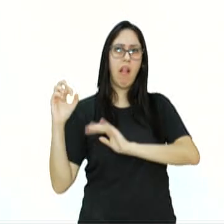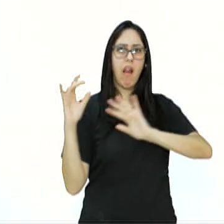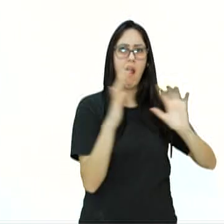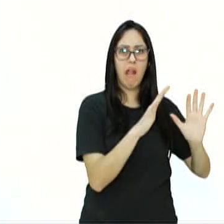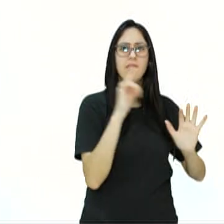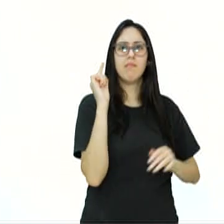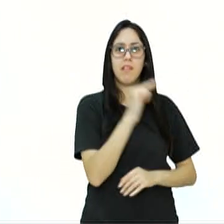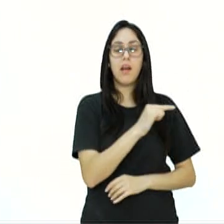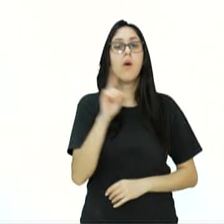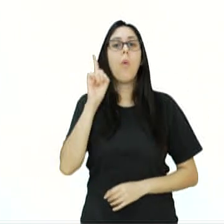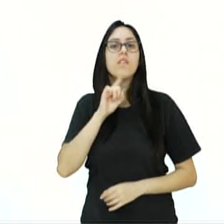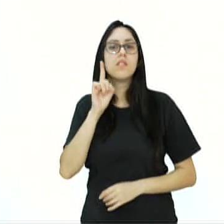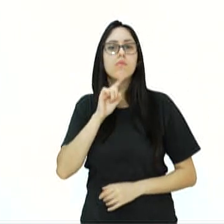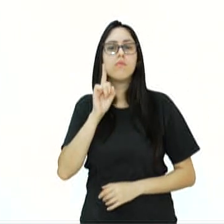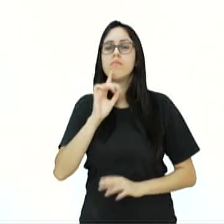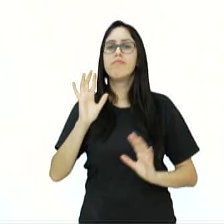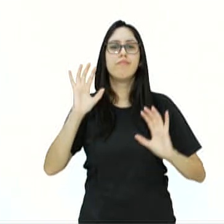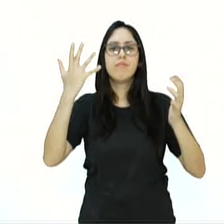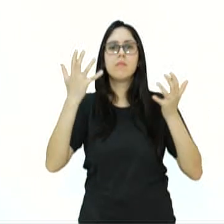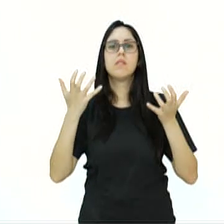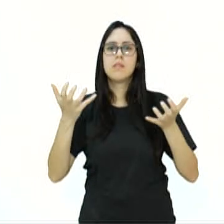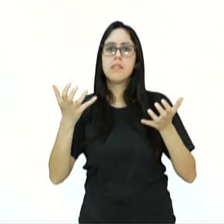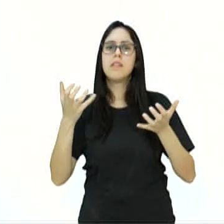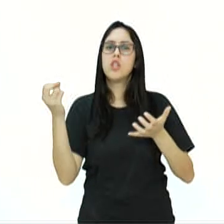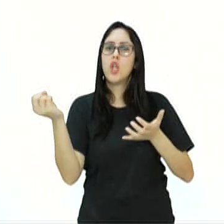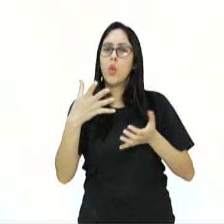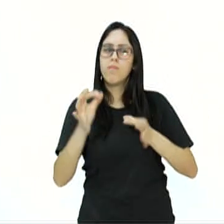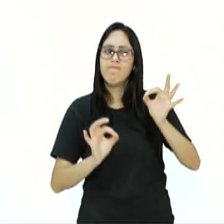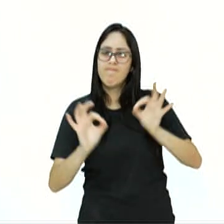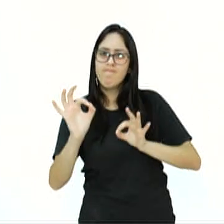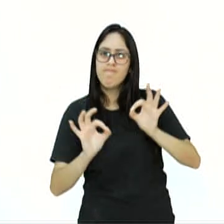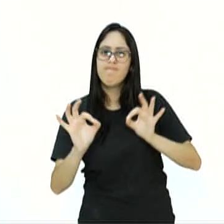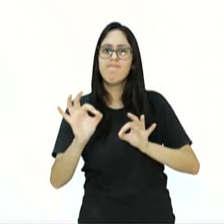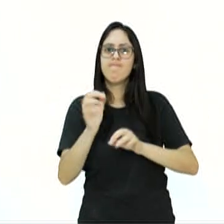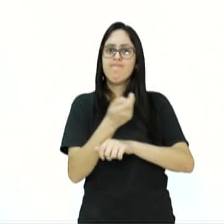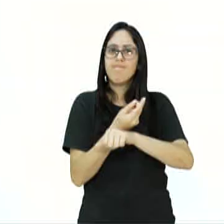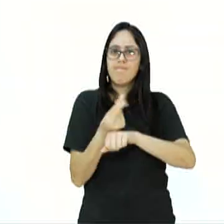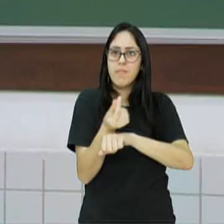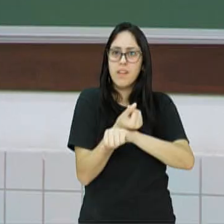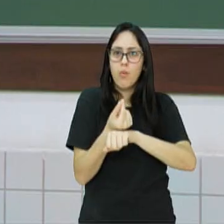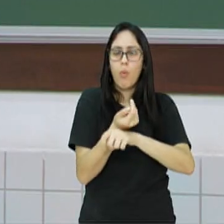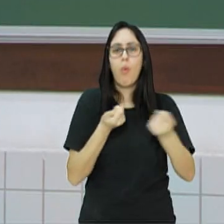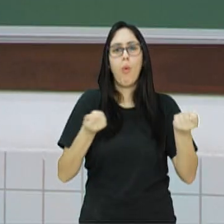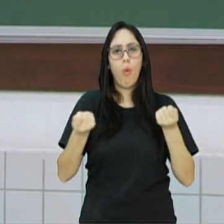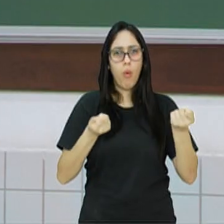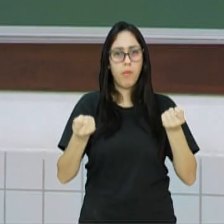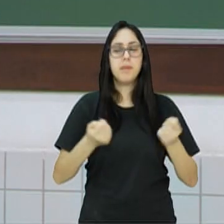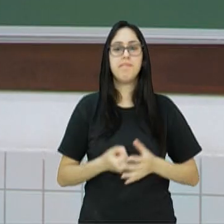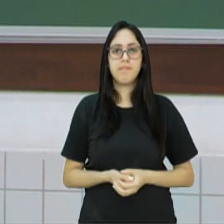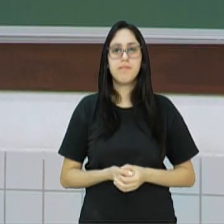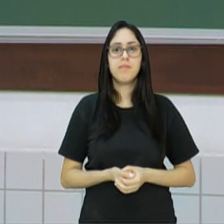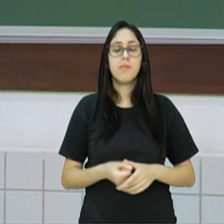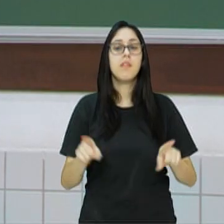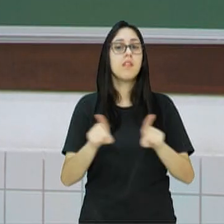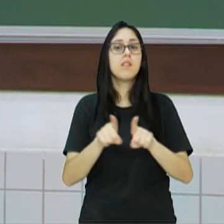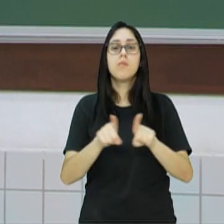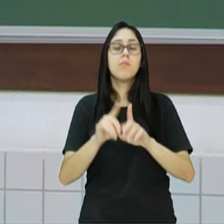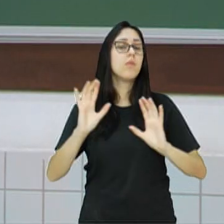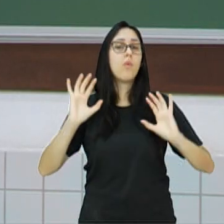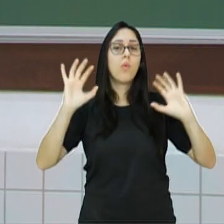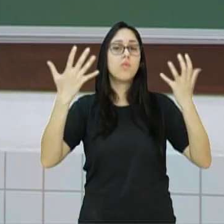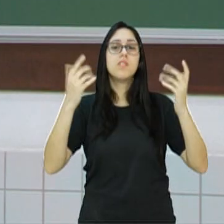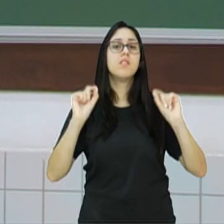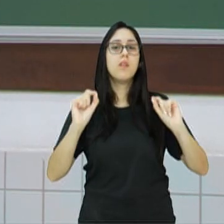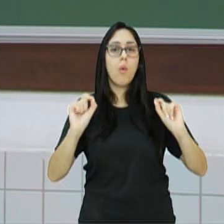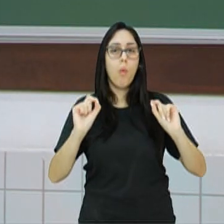Estados Unidos impõem novas sanções econômicas ao país soviético. Dessas sanções, por exemplo, é a